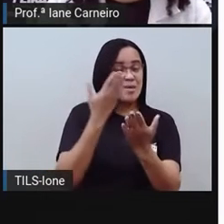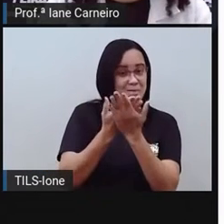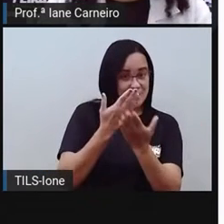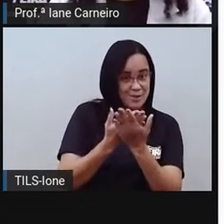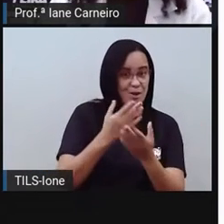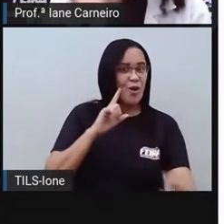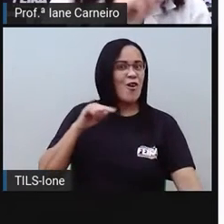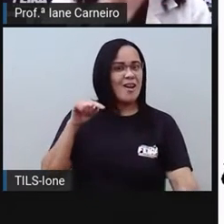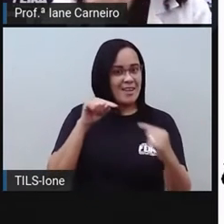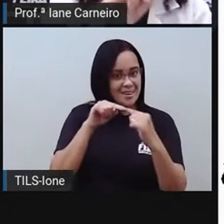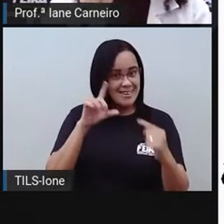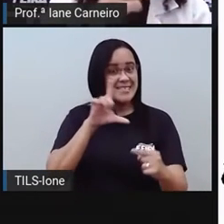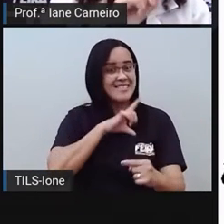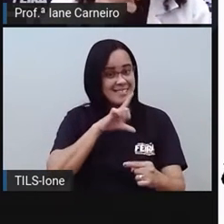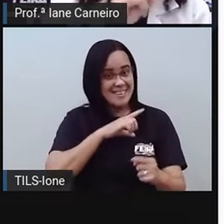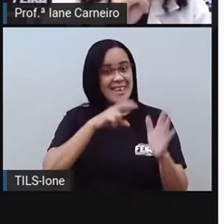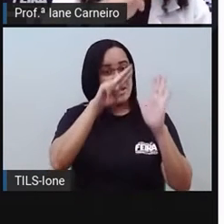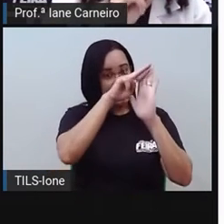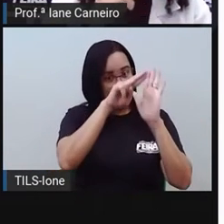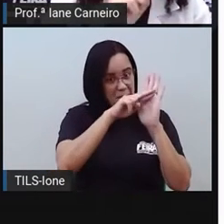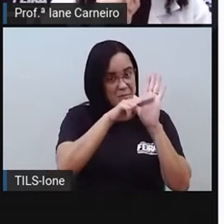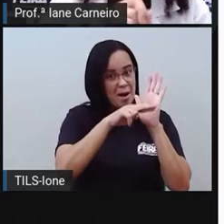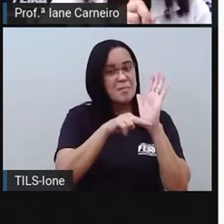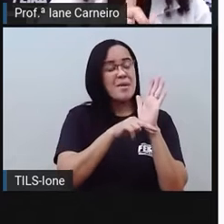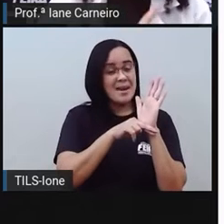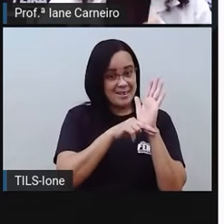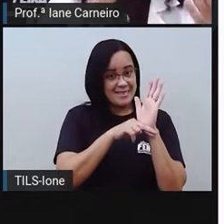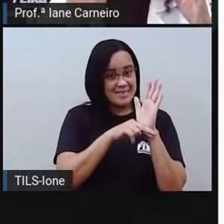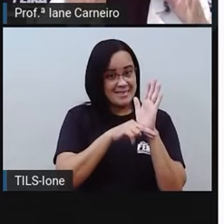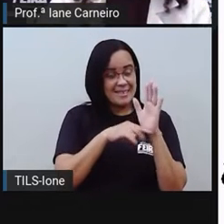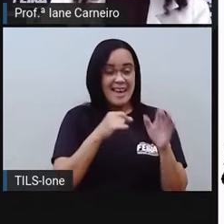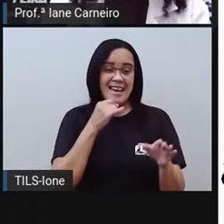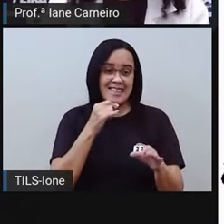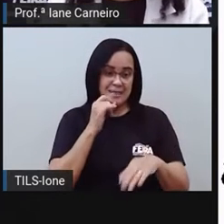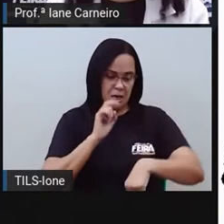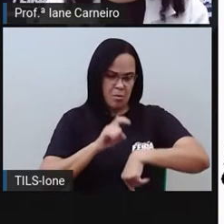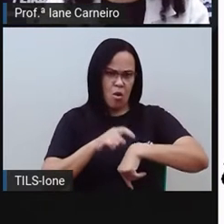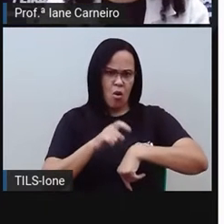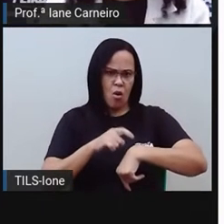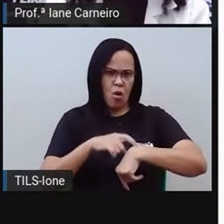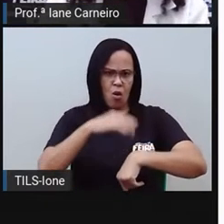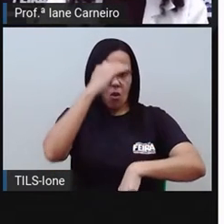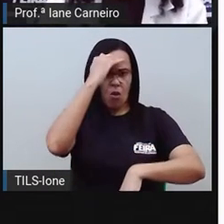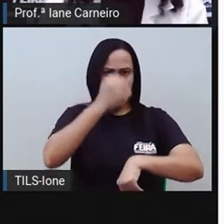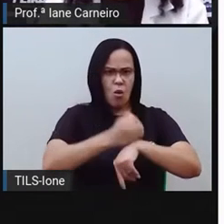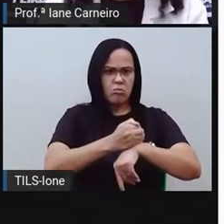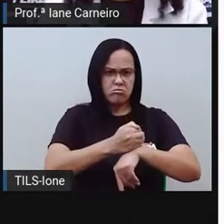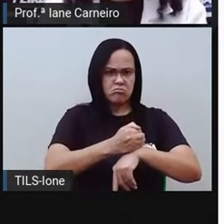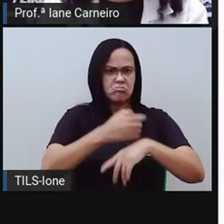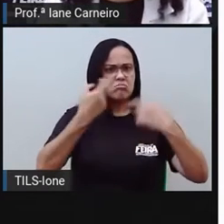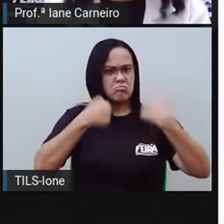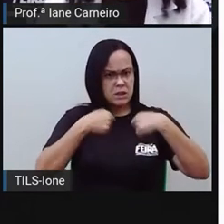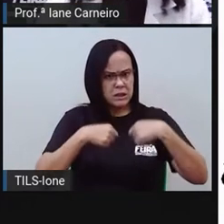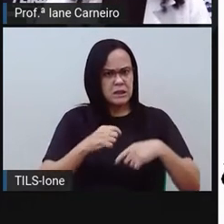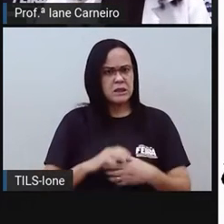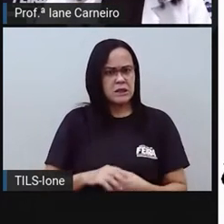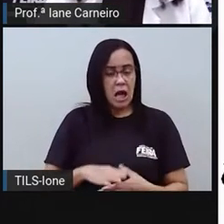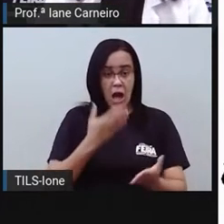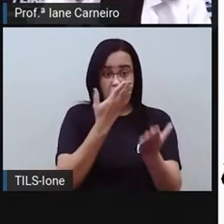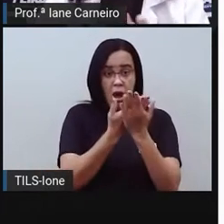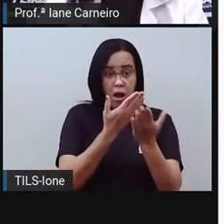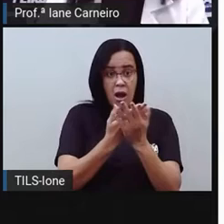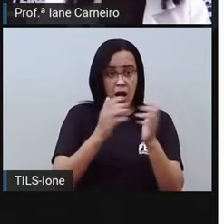chegar, que é uma regra que a gente não pode mudar. A diretora disse lá, ó, a aula começa às 7h30, vamos